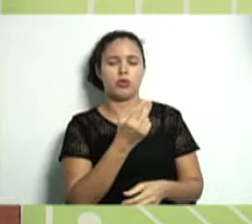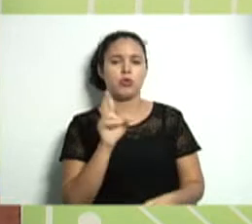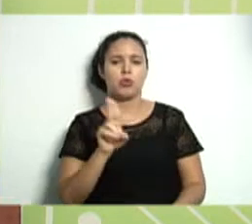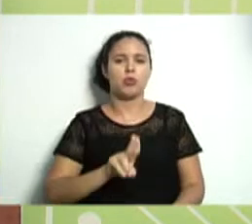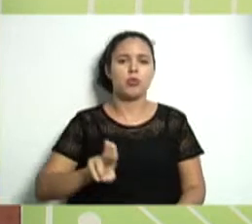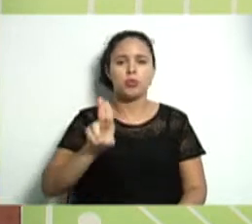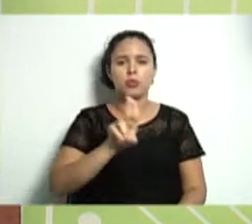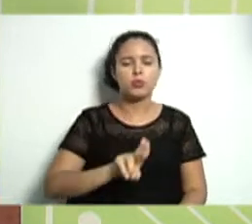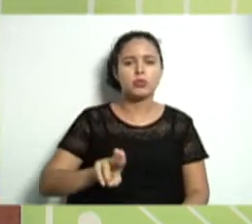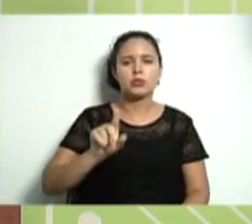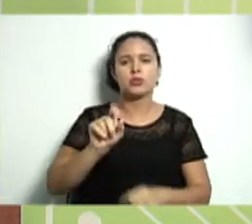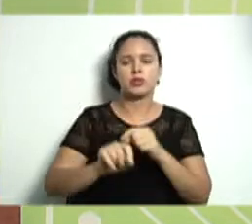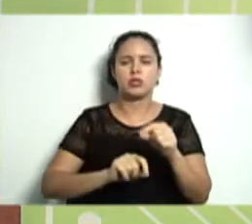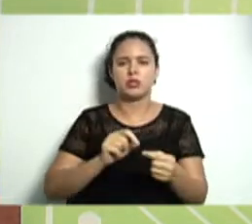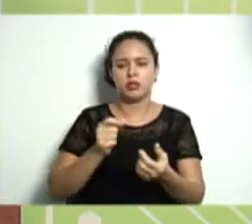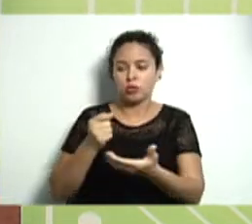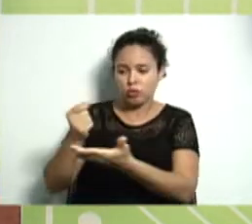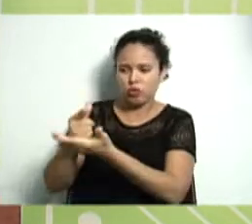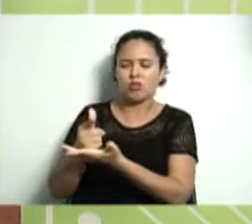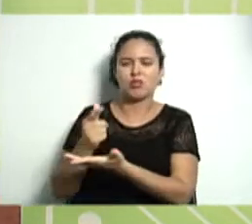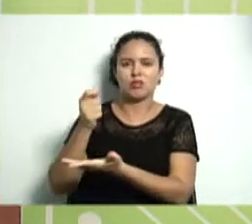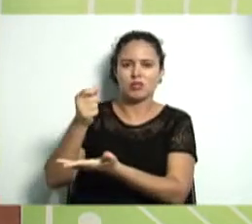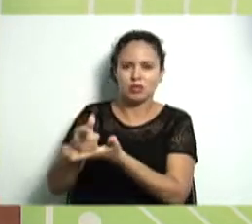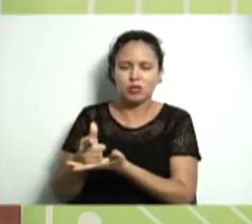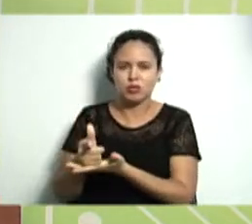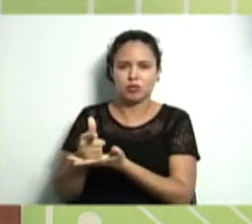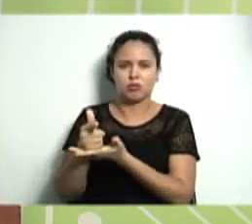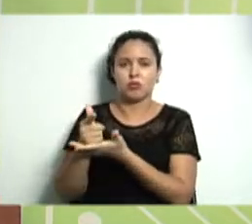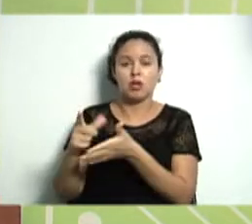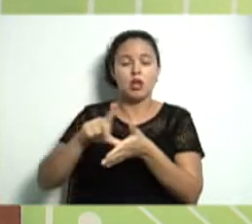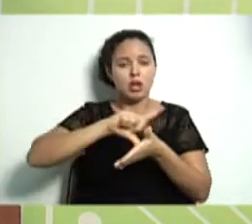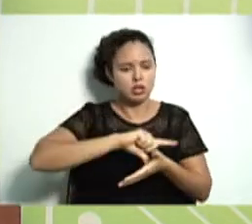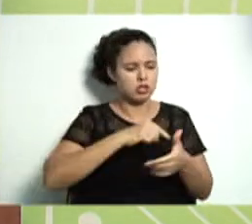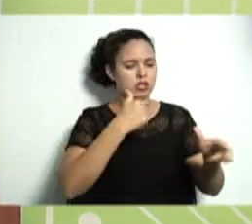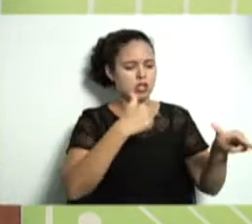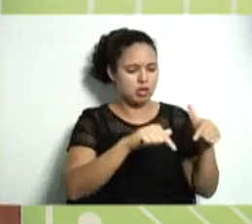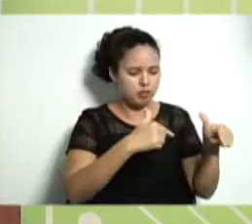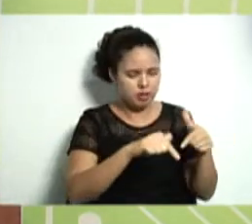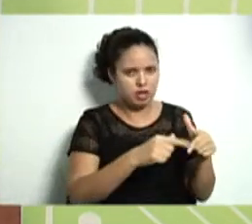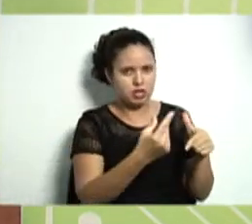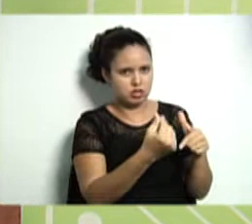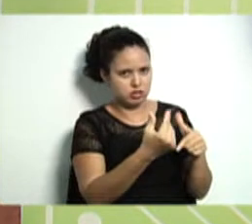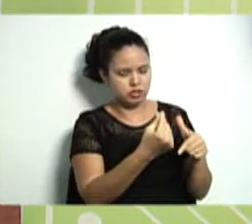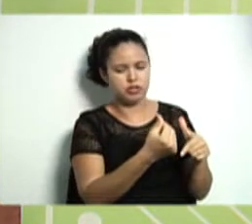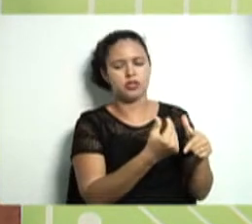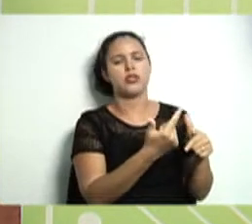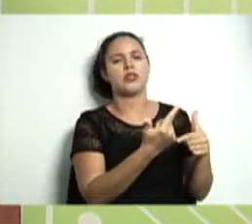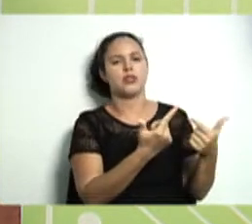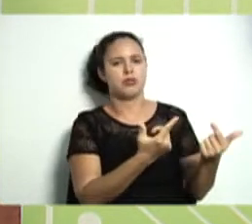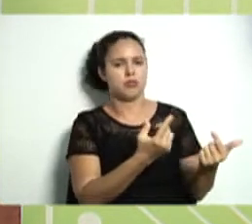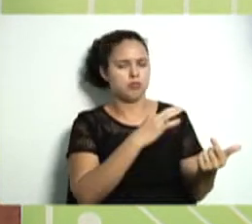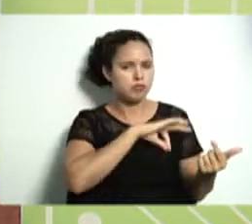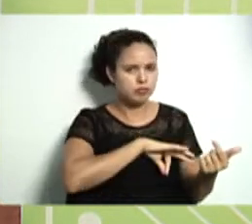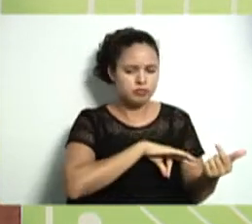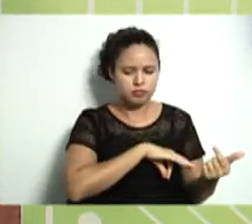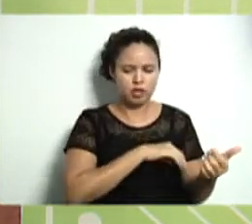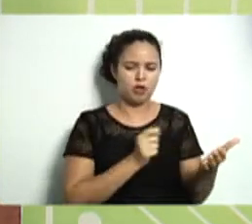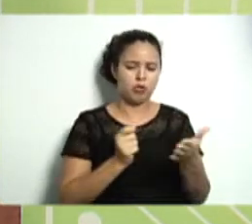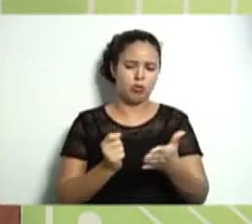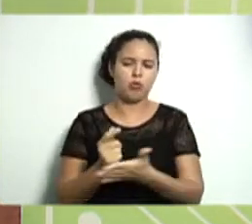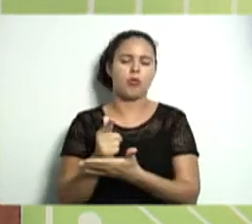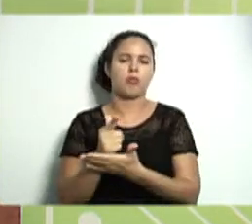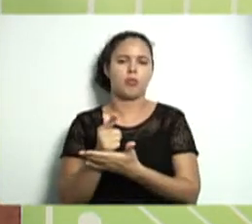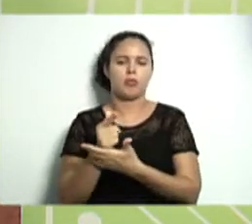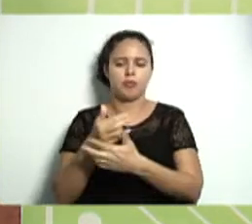podia nos ser tirado, a nossa capacidade de trabalhar. Então, a nossa força de trabalho foi retirada, então